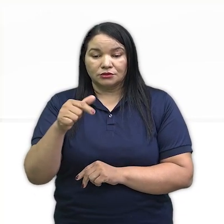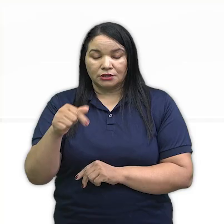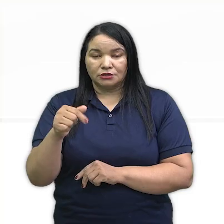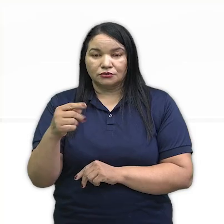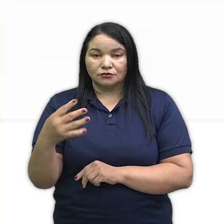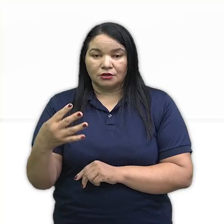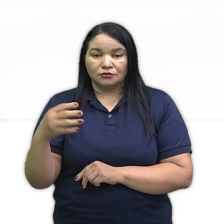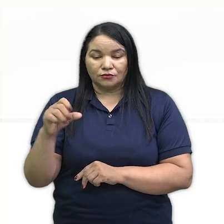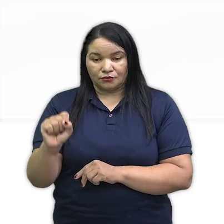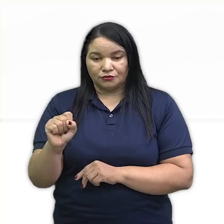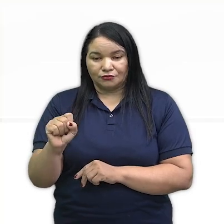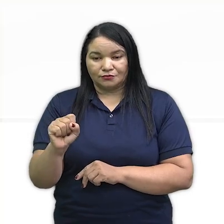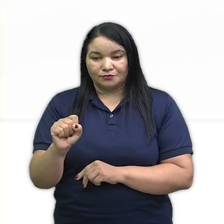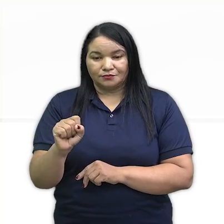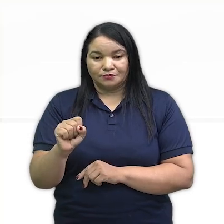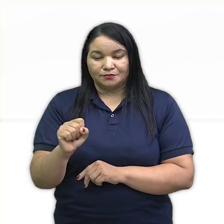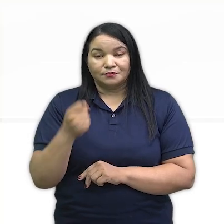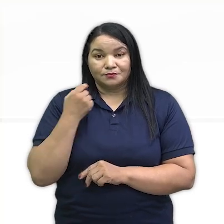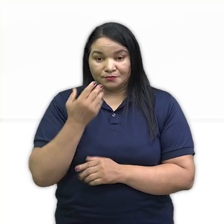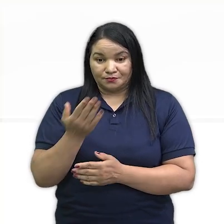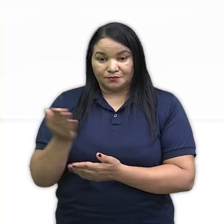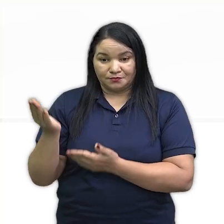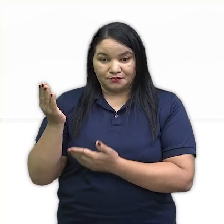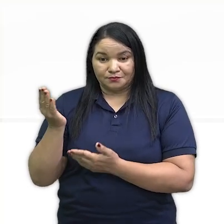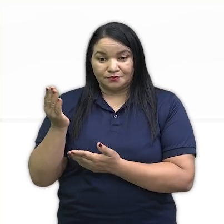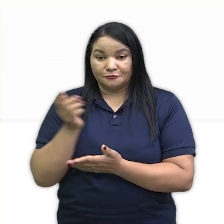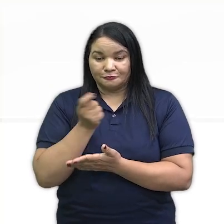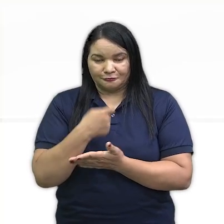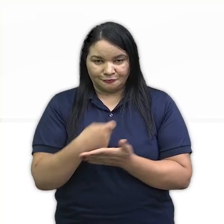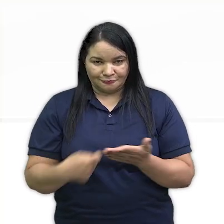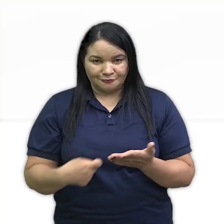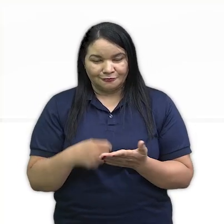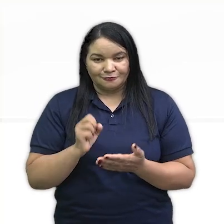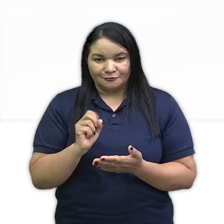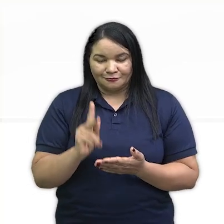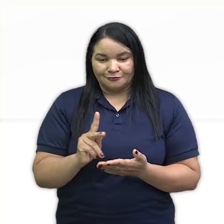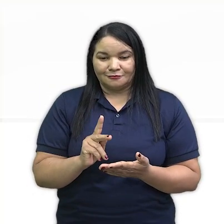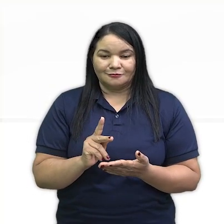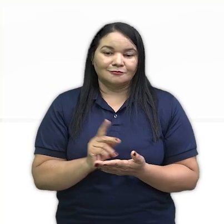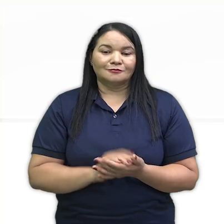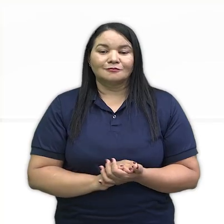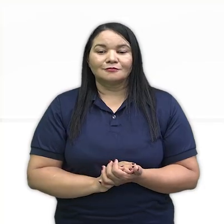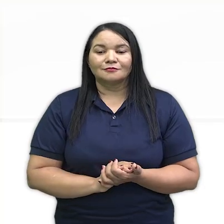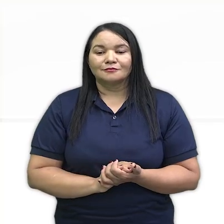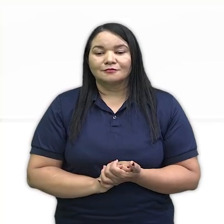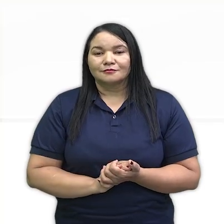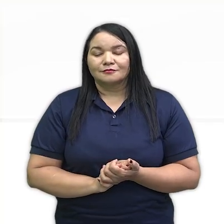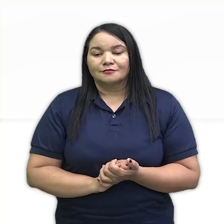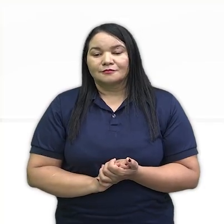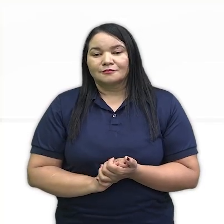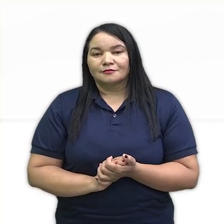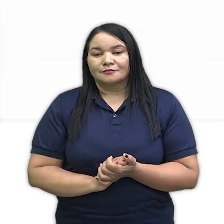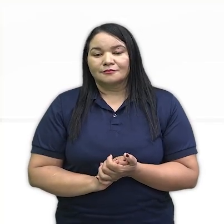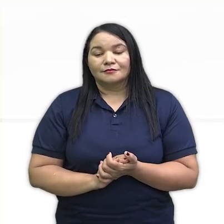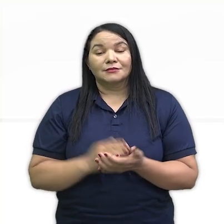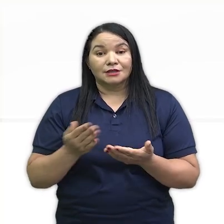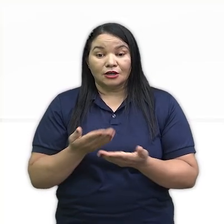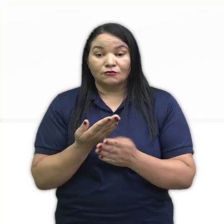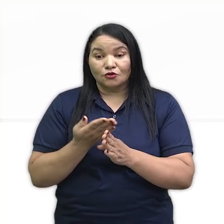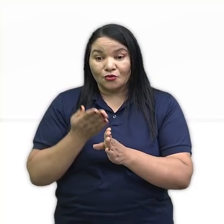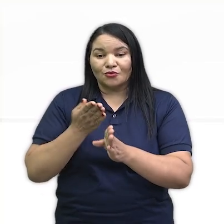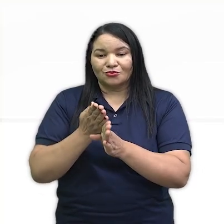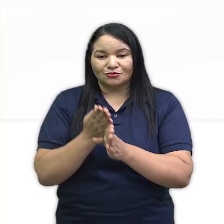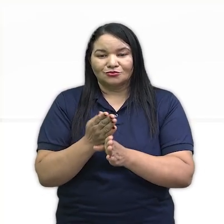8.748, tá bom? Então, deixa eu na tela um pouquinho para você terminar de anotar aí todos os detalhes para se encontrar o